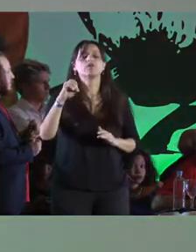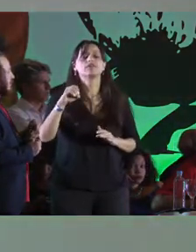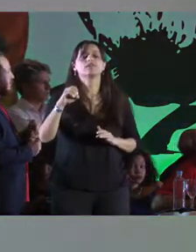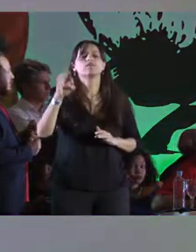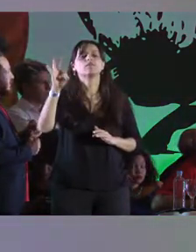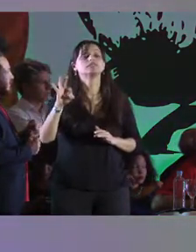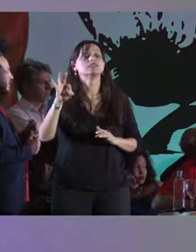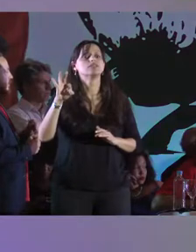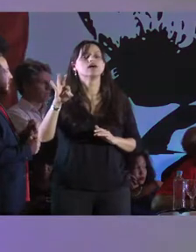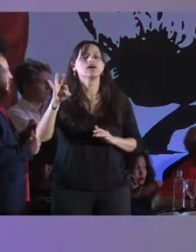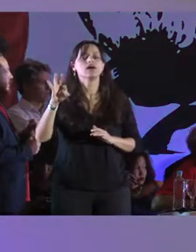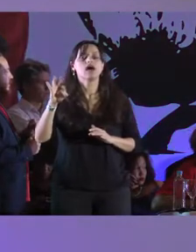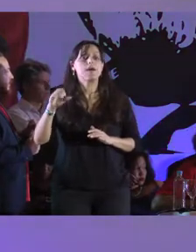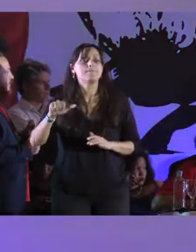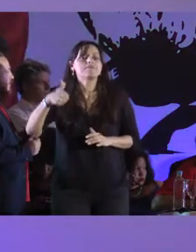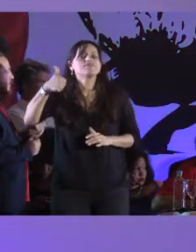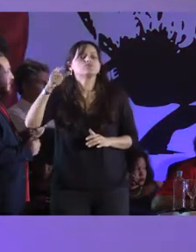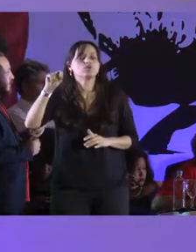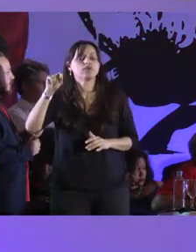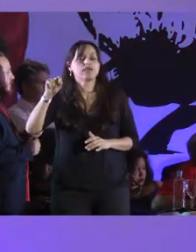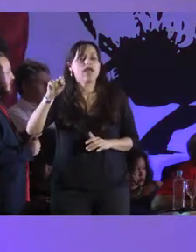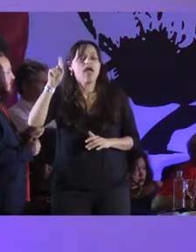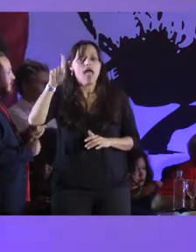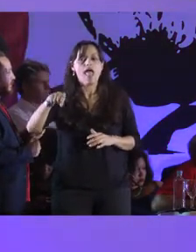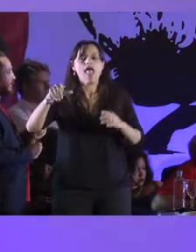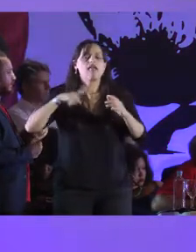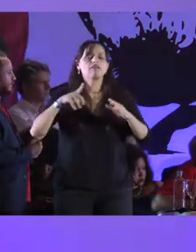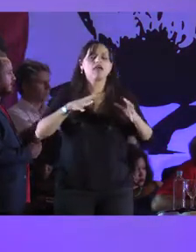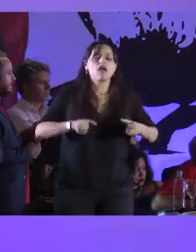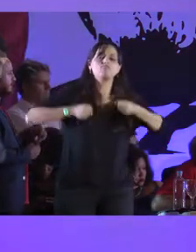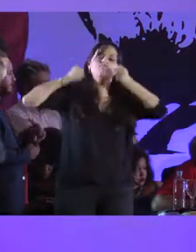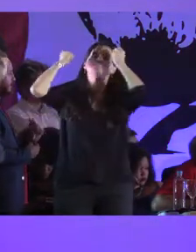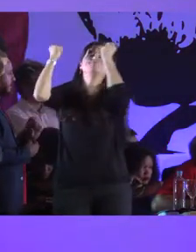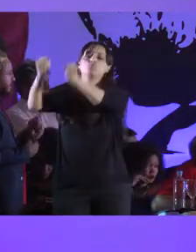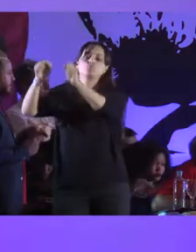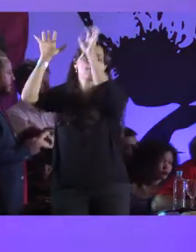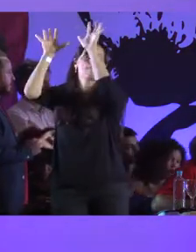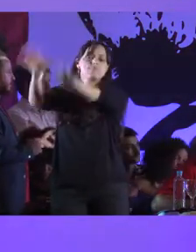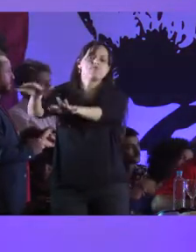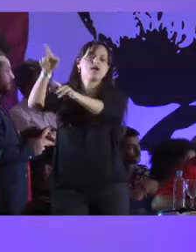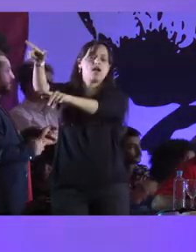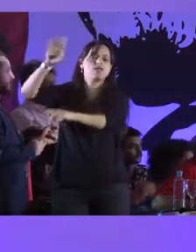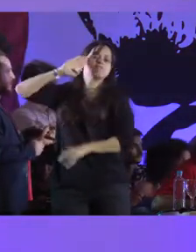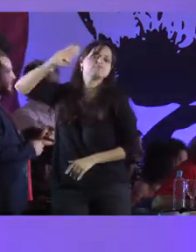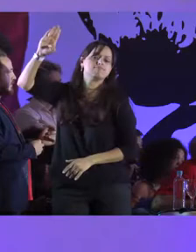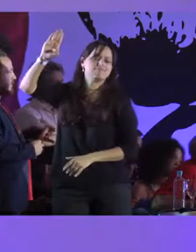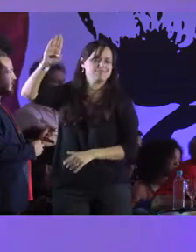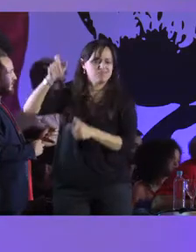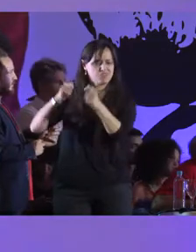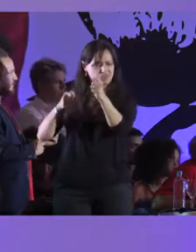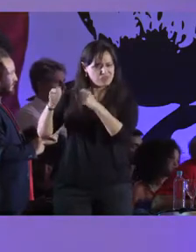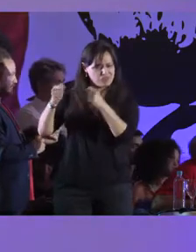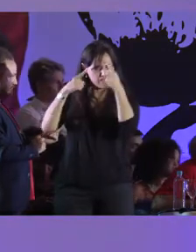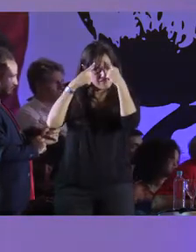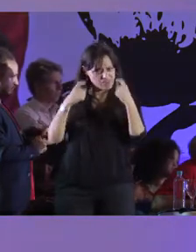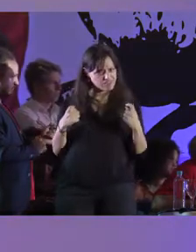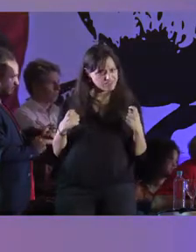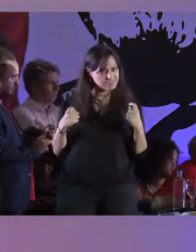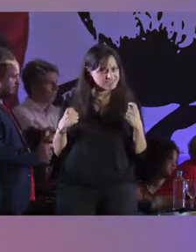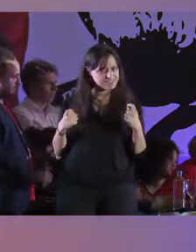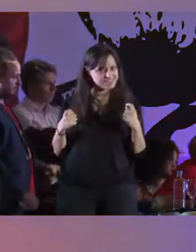de aprovação, que é a ideia de colocar as Forças Armadas para controlar a violência nesse país. E até